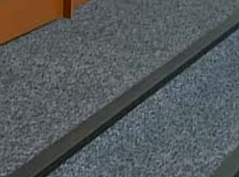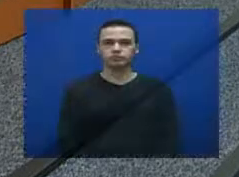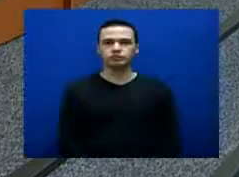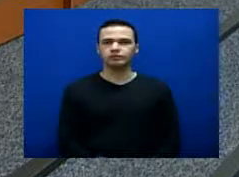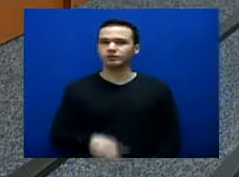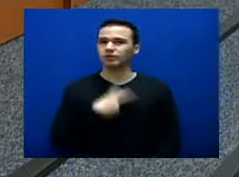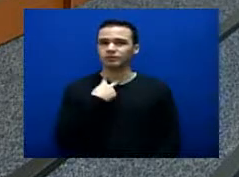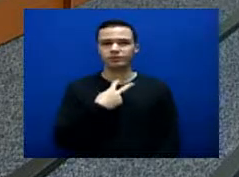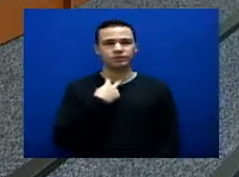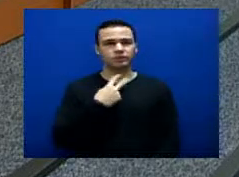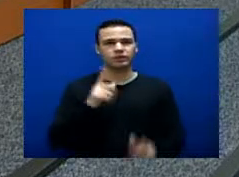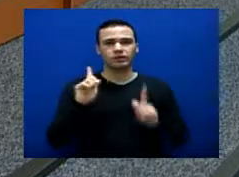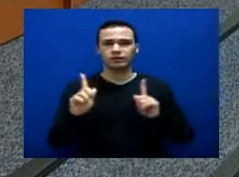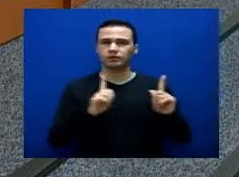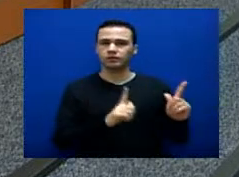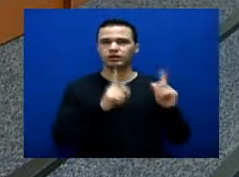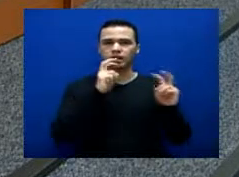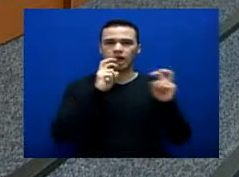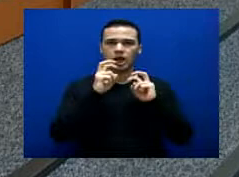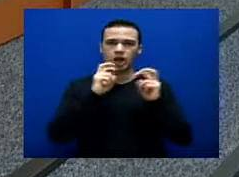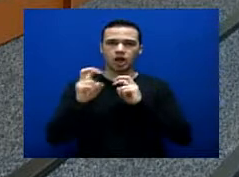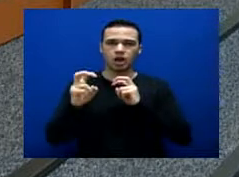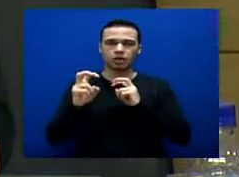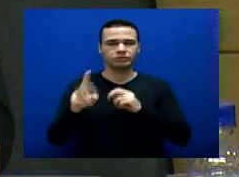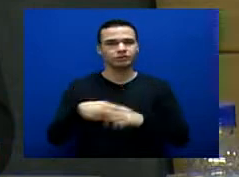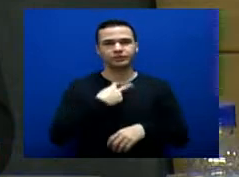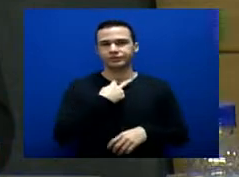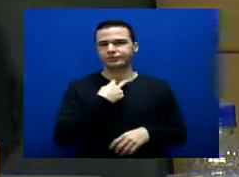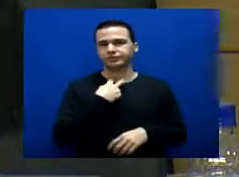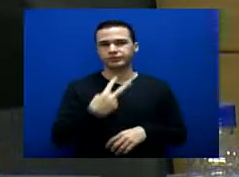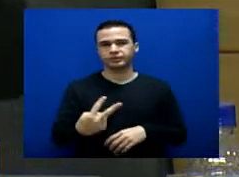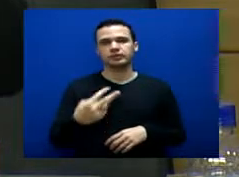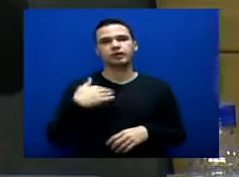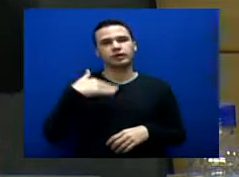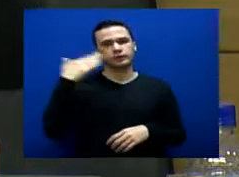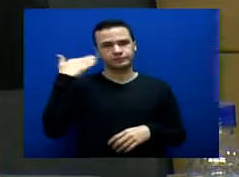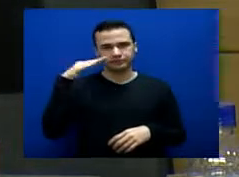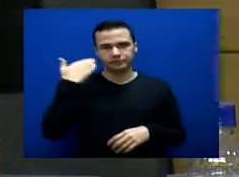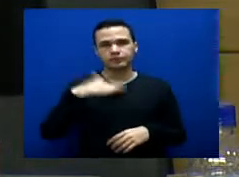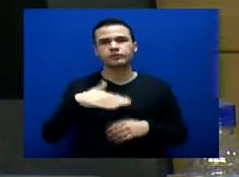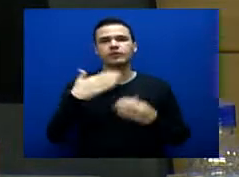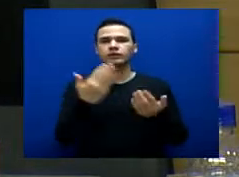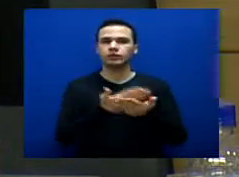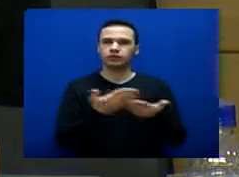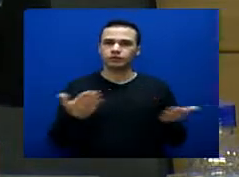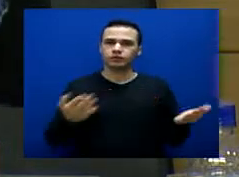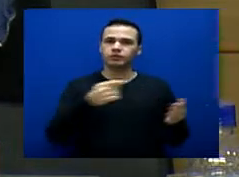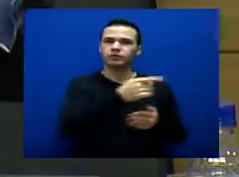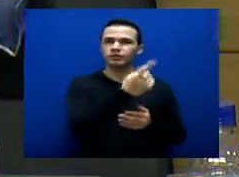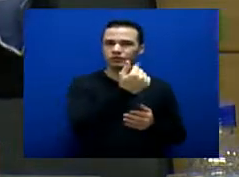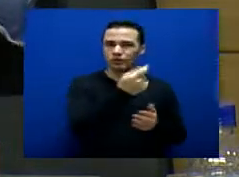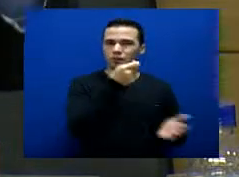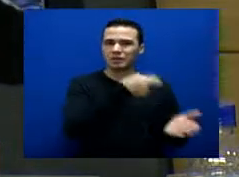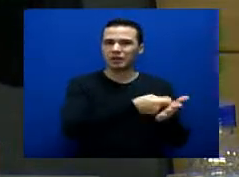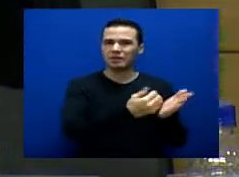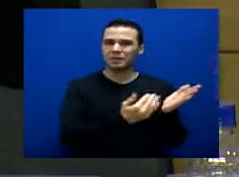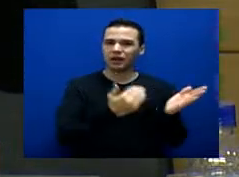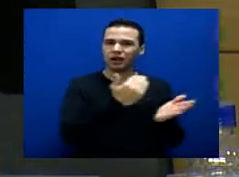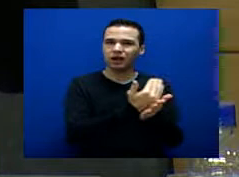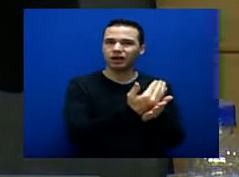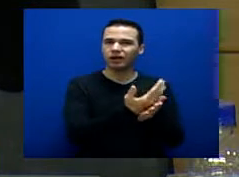Não pode haver manifestação no plenário. Não pode. Eu entendo a questão da taxa de iluminação...